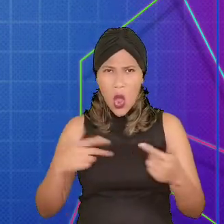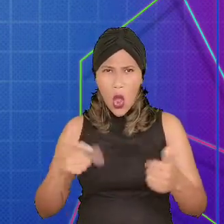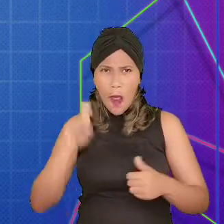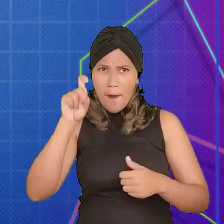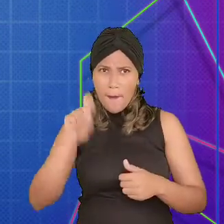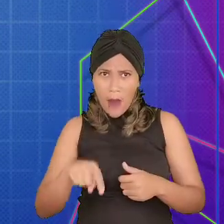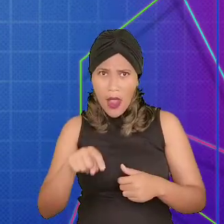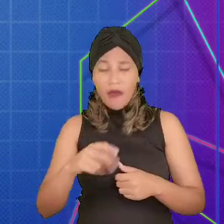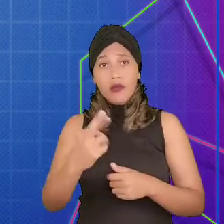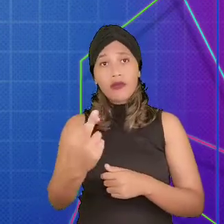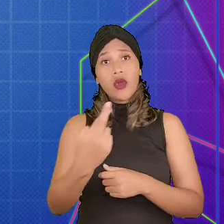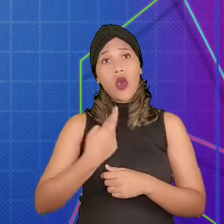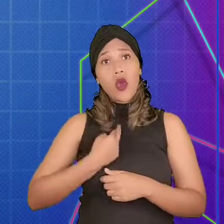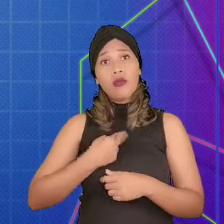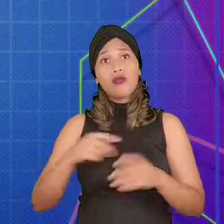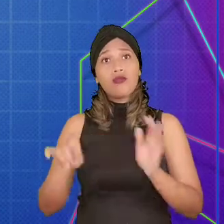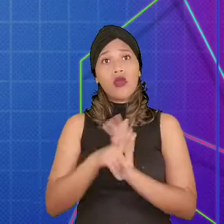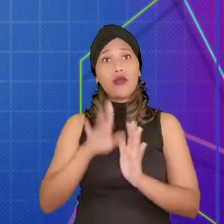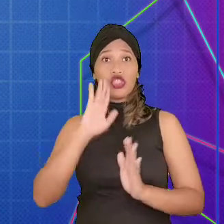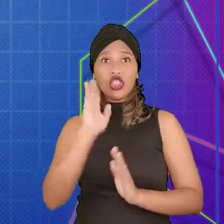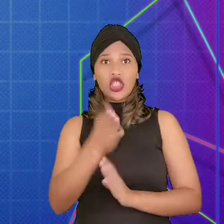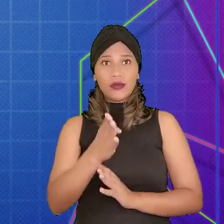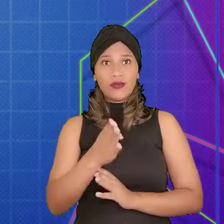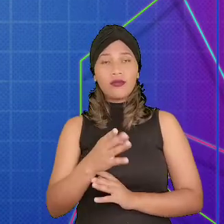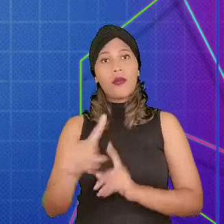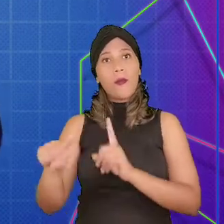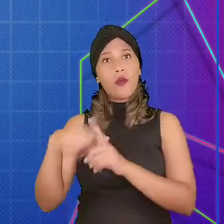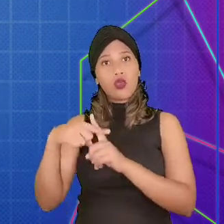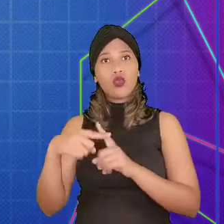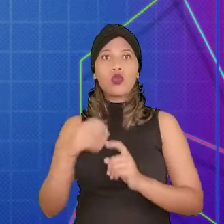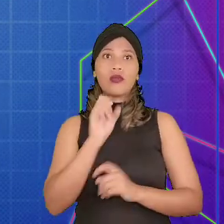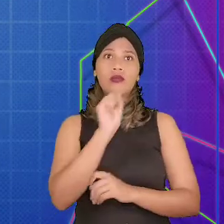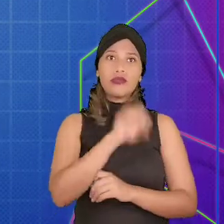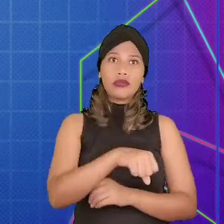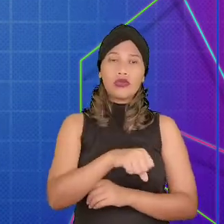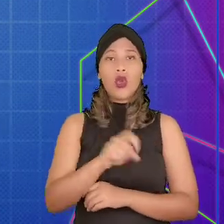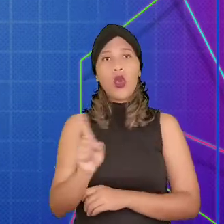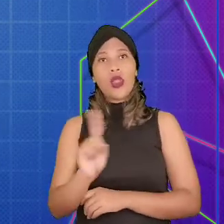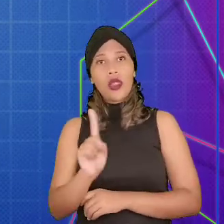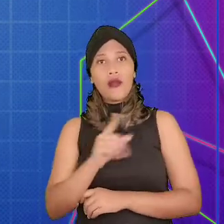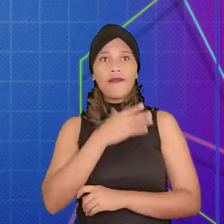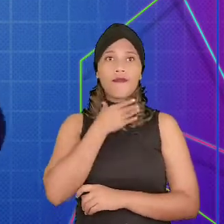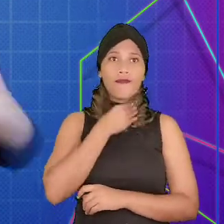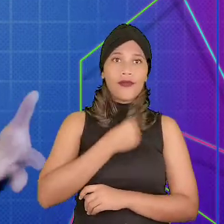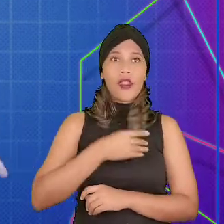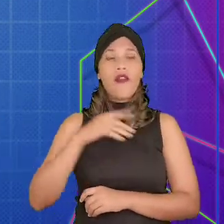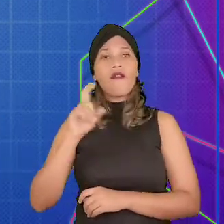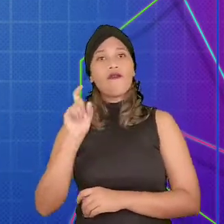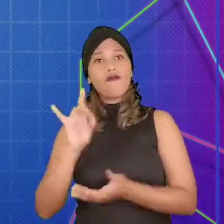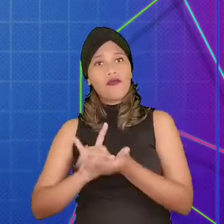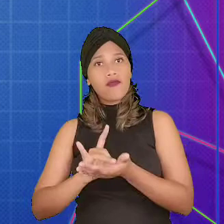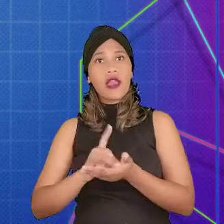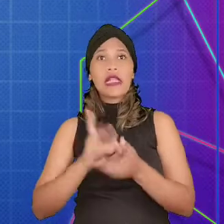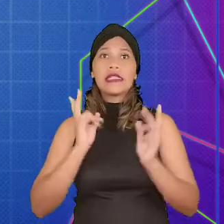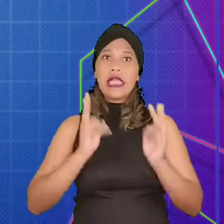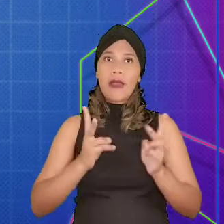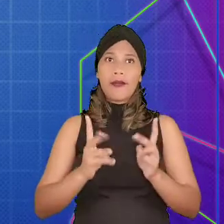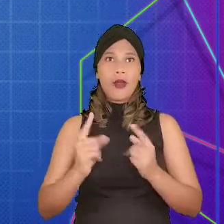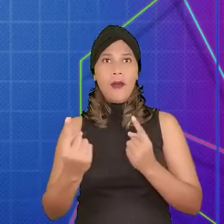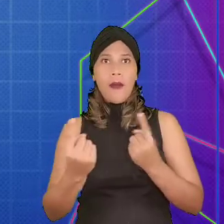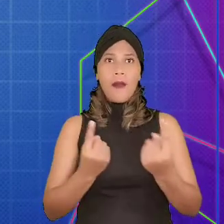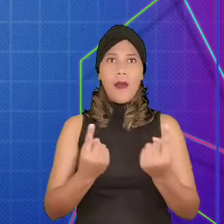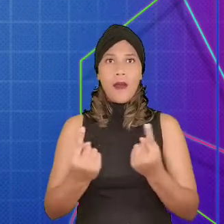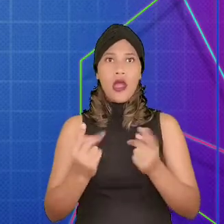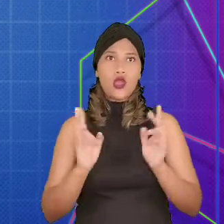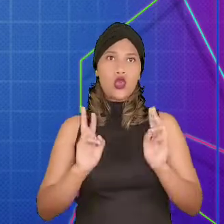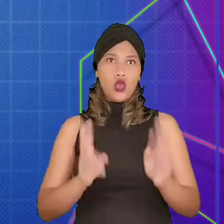pressionada, ele vai me responder apenas com uma informação sendo positiva ou negativa, verdadeira ou falsa, sempre seguindo essa funcionalidade